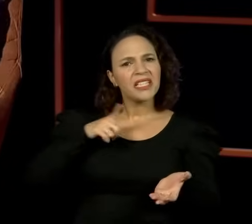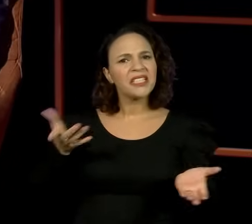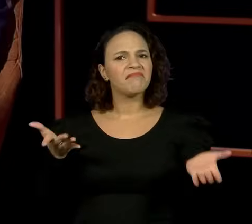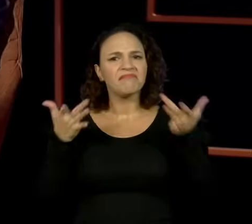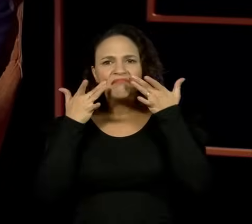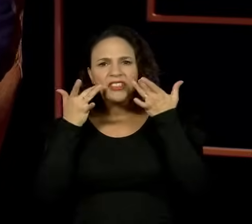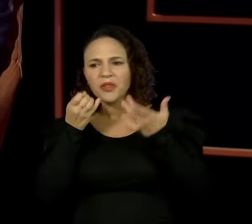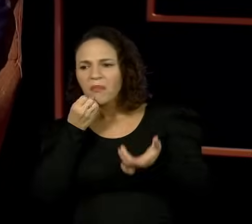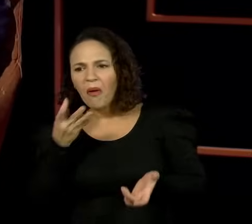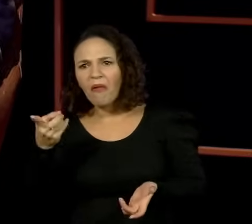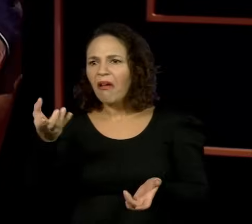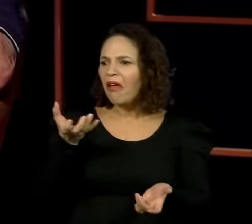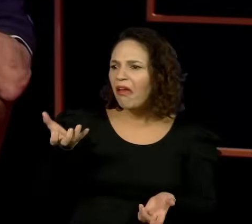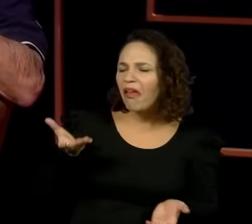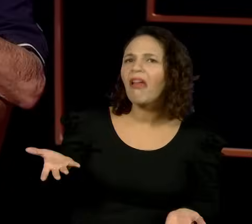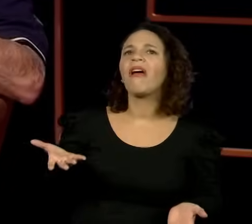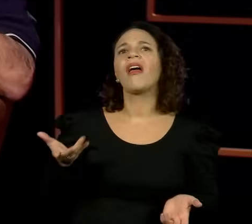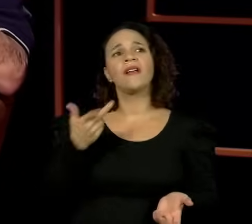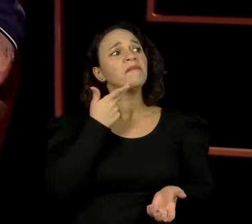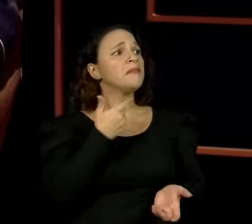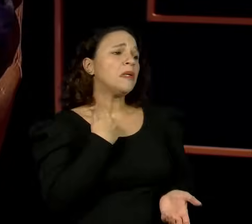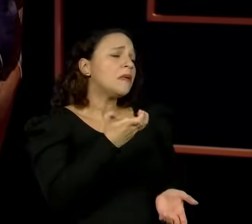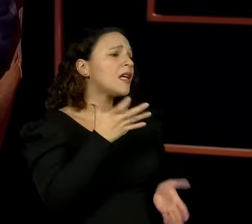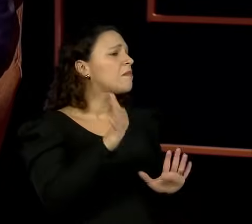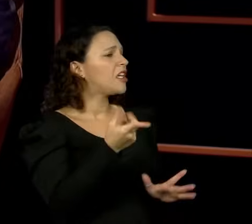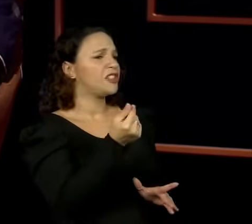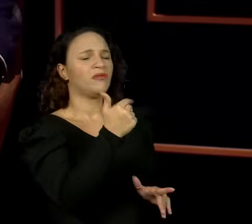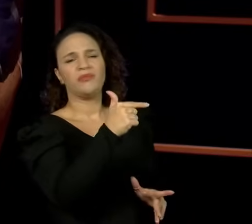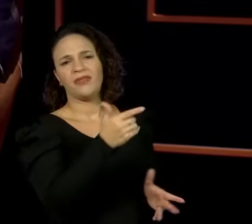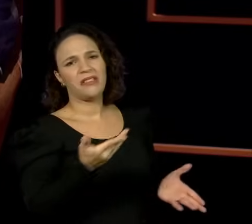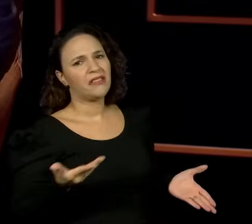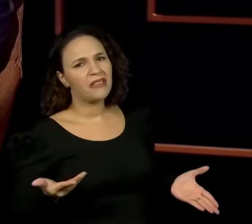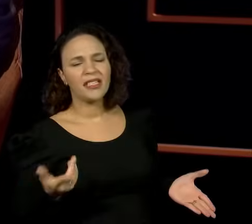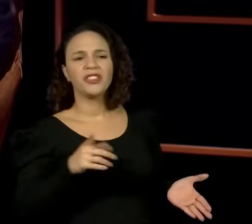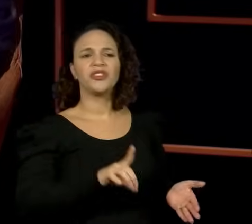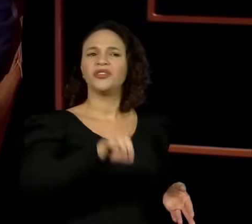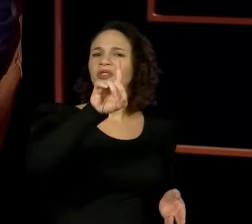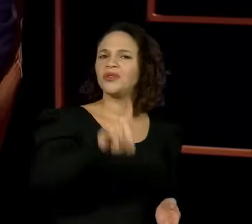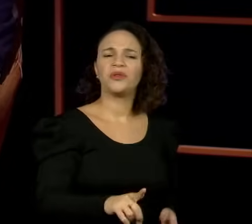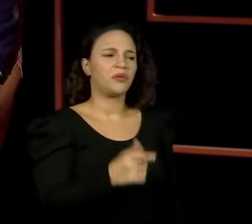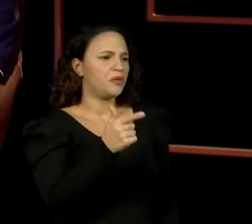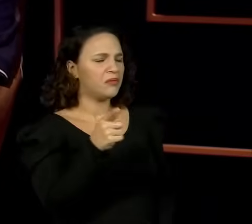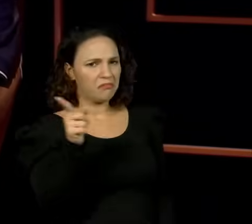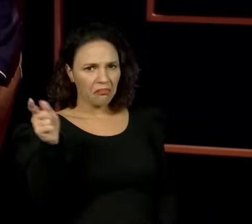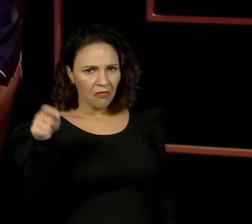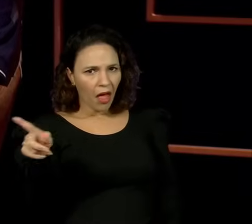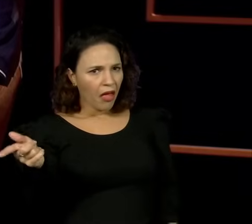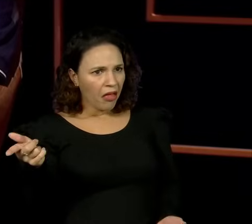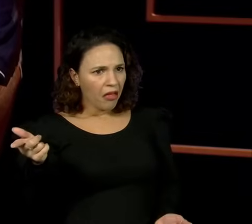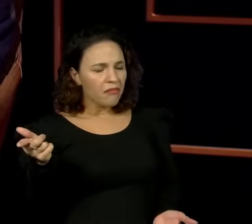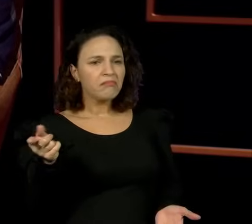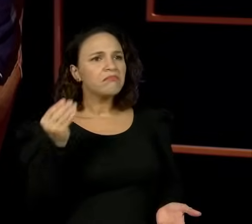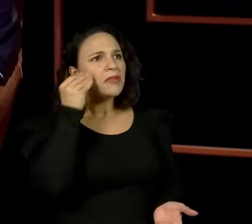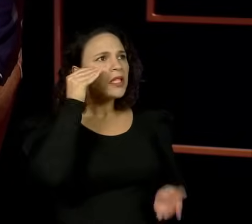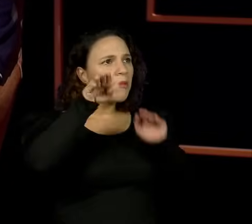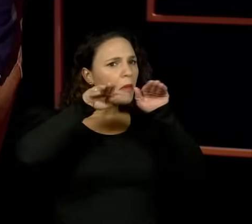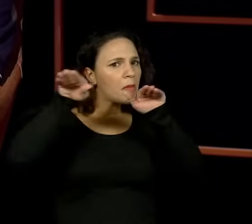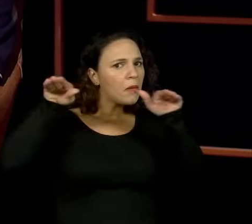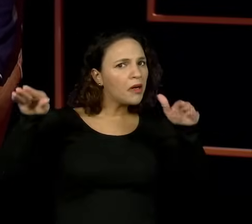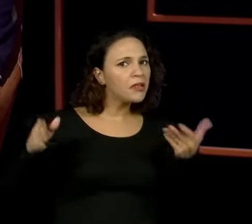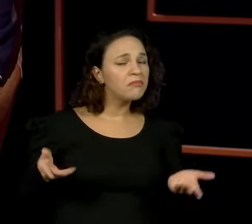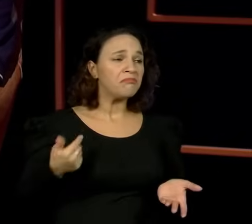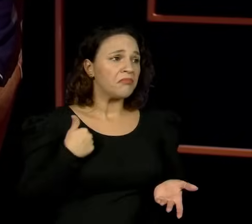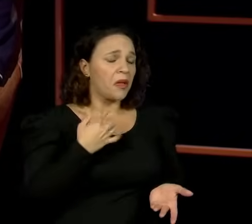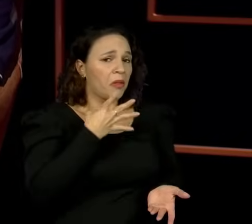se eles queriam fazer um bom teatro. Eu disse, já que nós queremos, nós não temos dinheiro, não temos diretor, você não pode... Eu sei lá, não